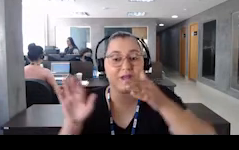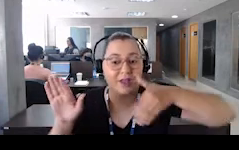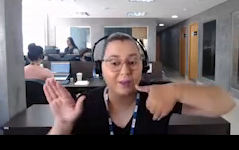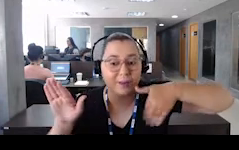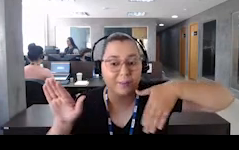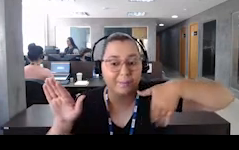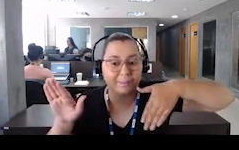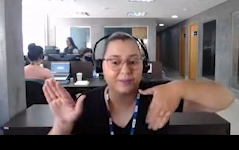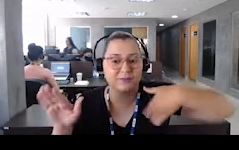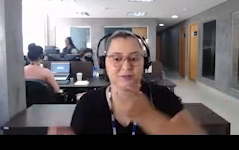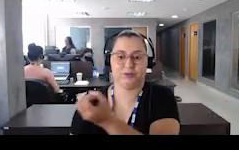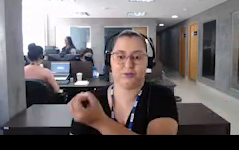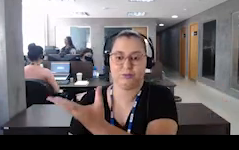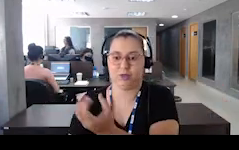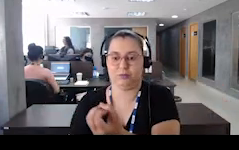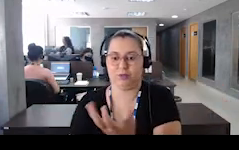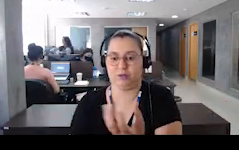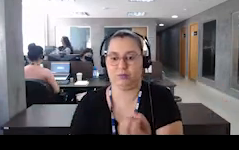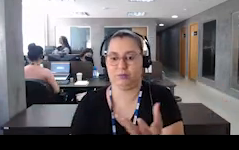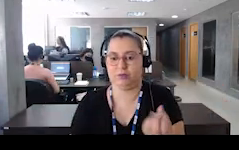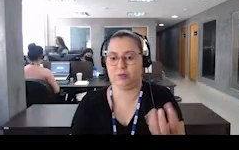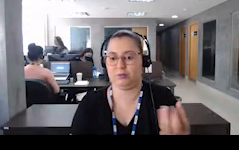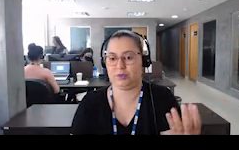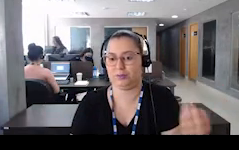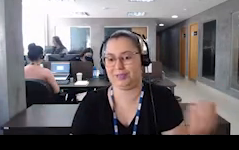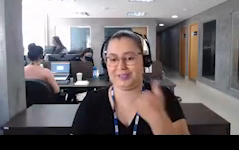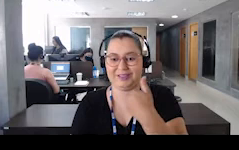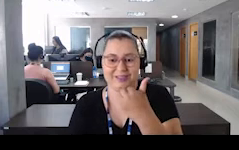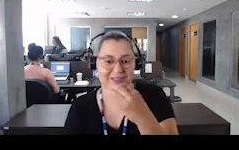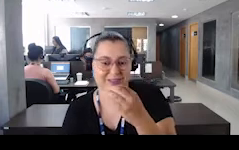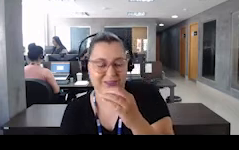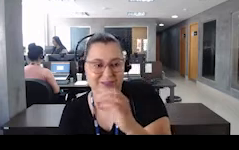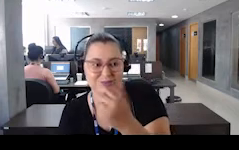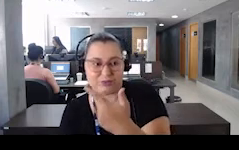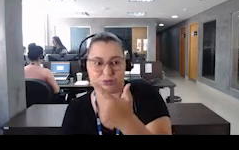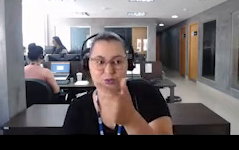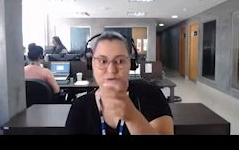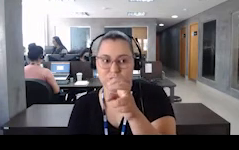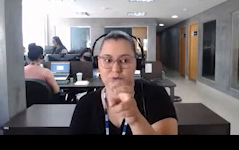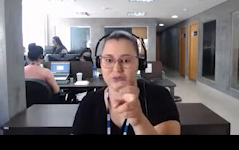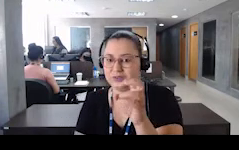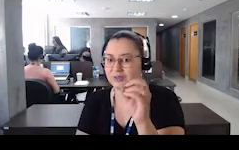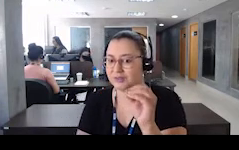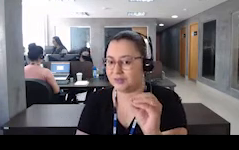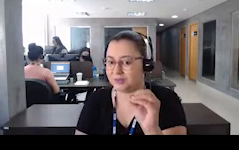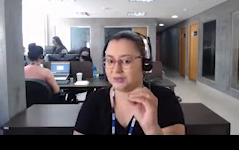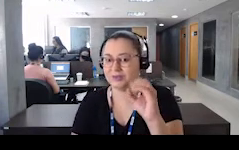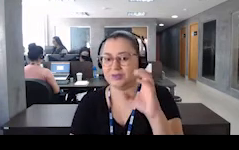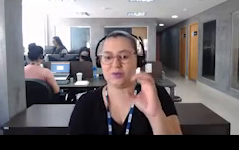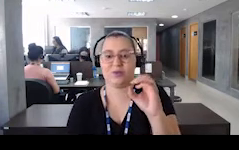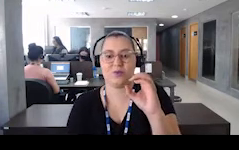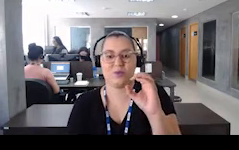incandescentes de resistência igual a 242 ohms. Com essa informação aqui, ó, a gente começa a interpretar,